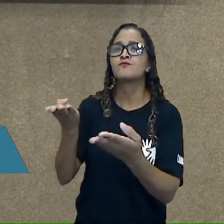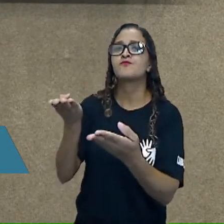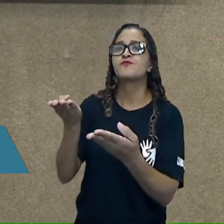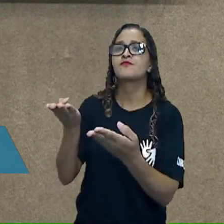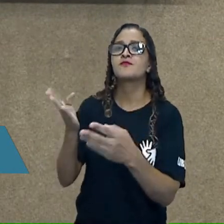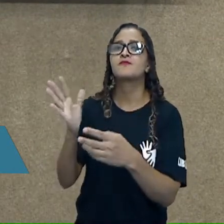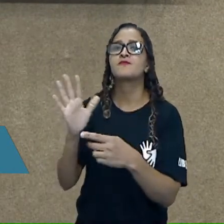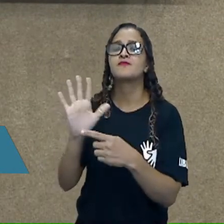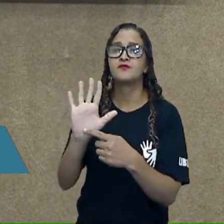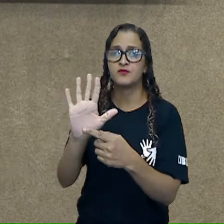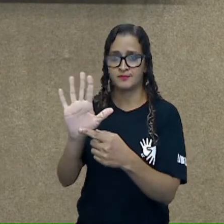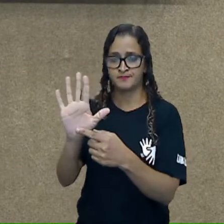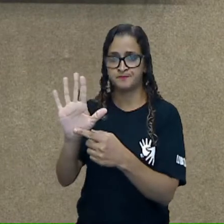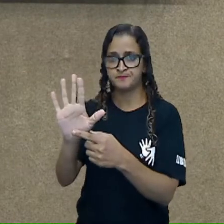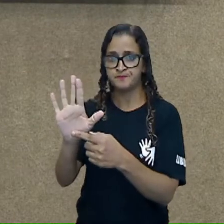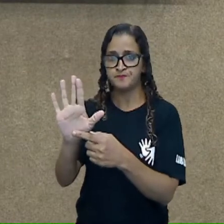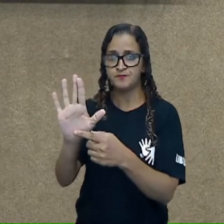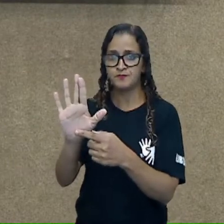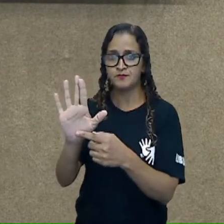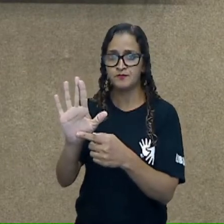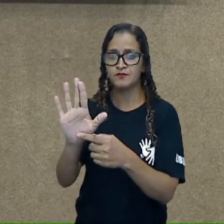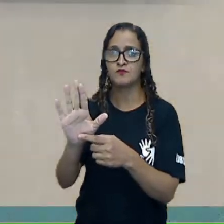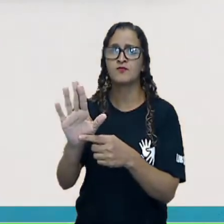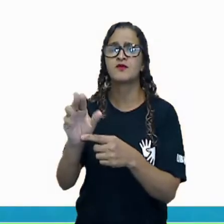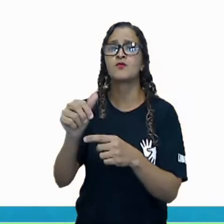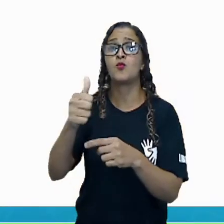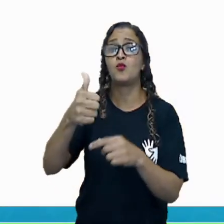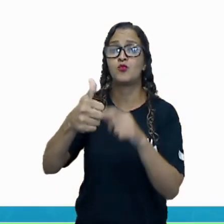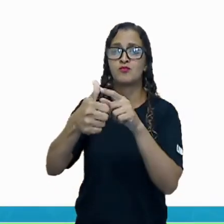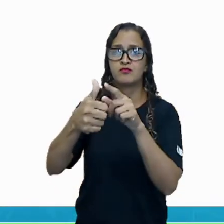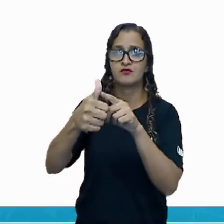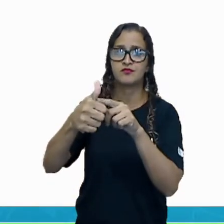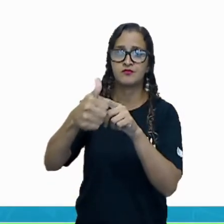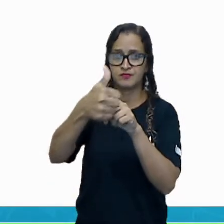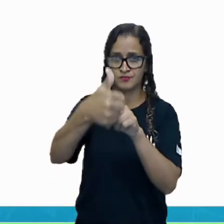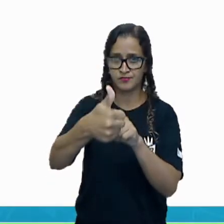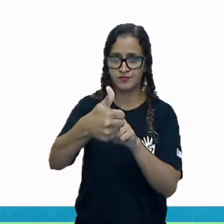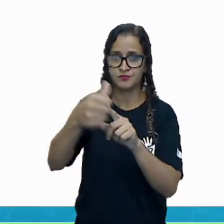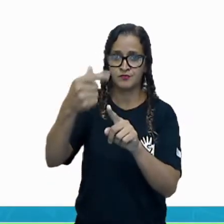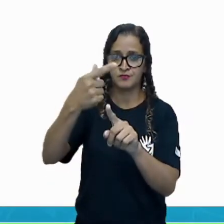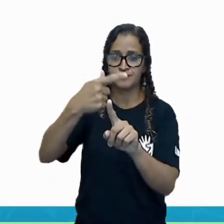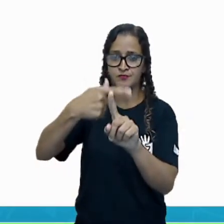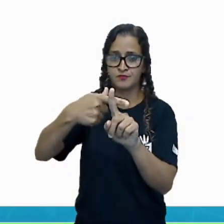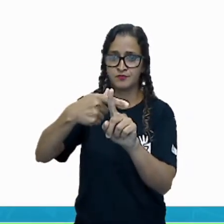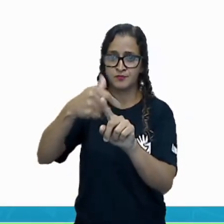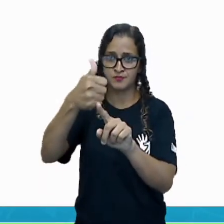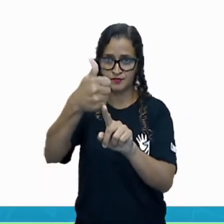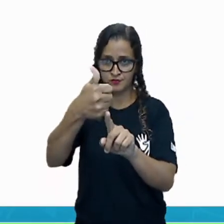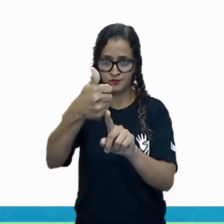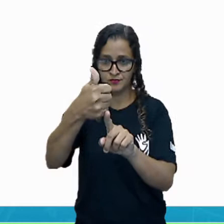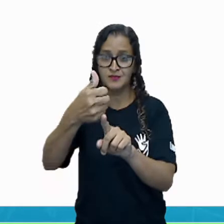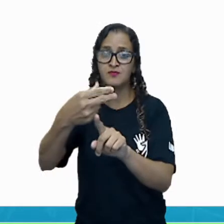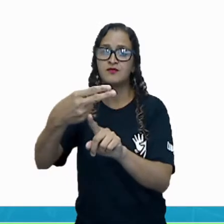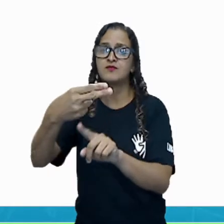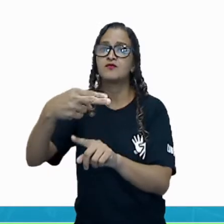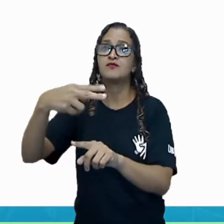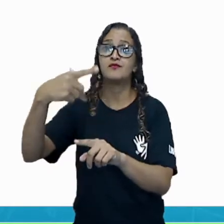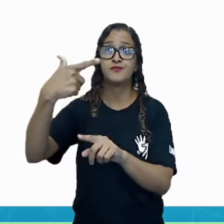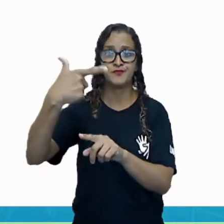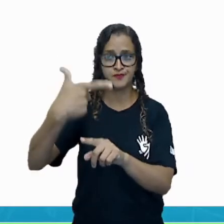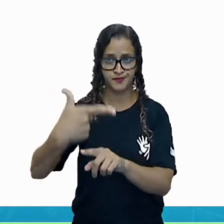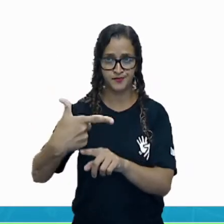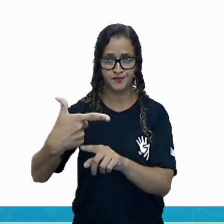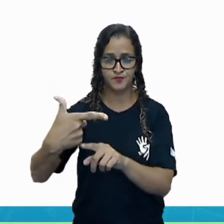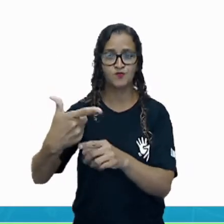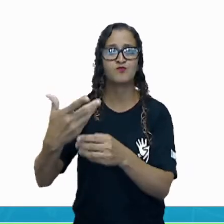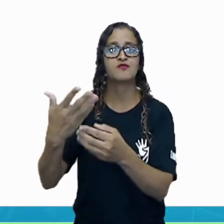observe o que a professora Vanessa. Na soma 1 mais 1, eu tenho total de 2. Eu sei que 1 mais